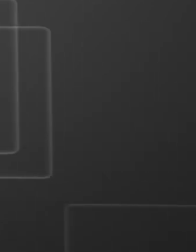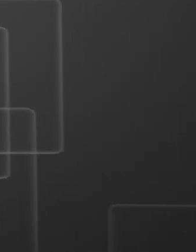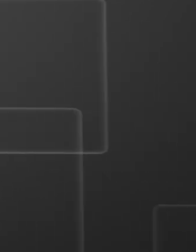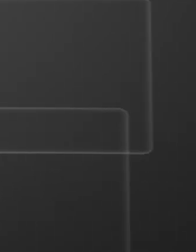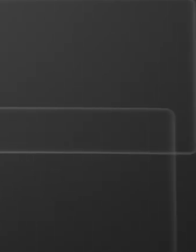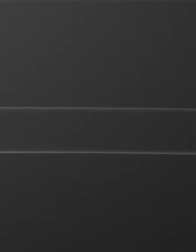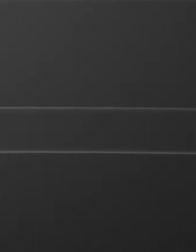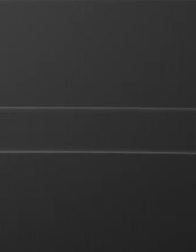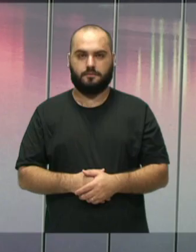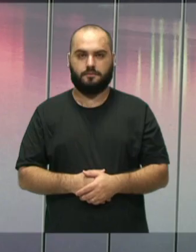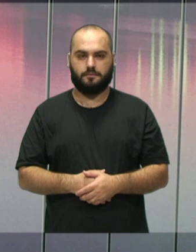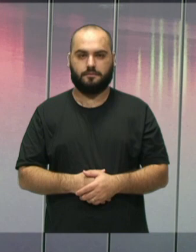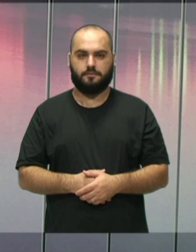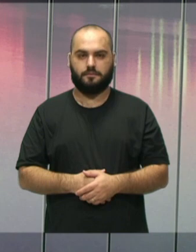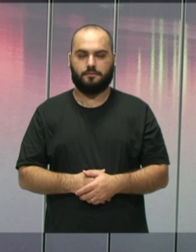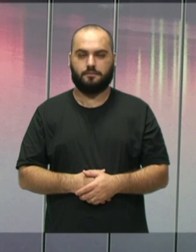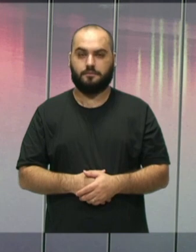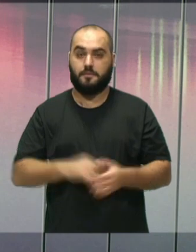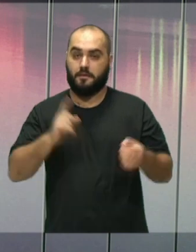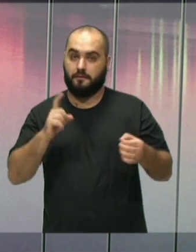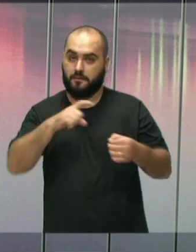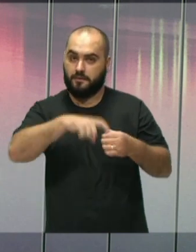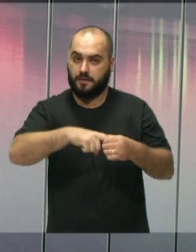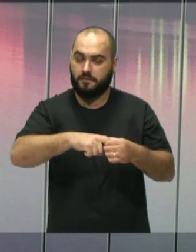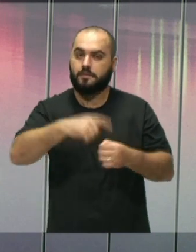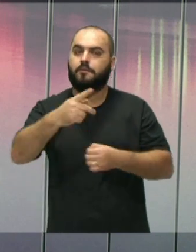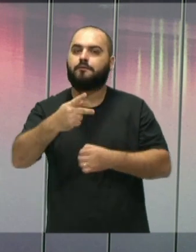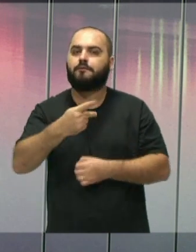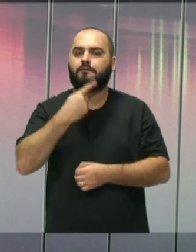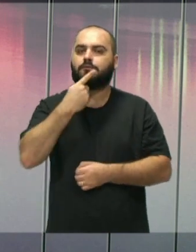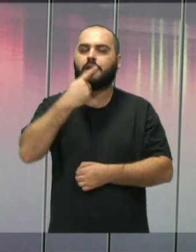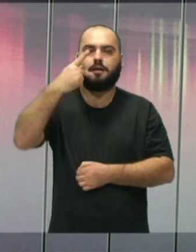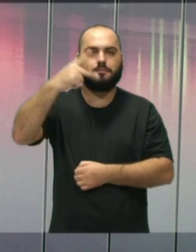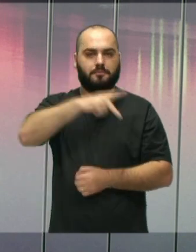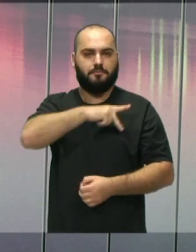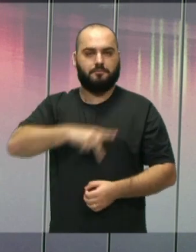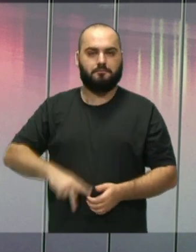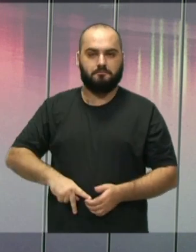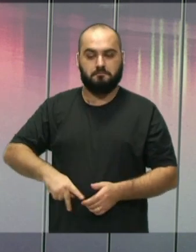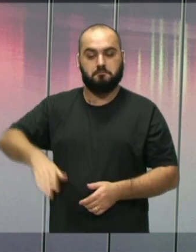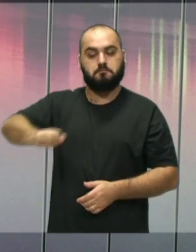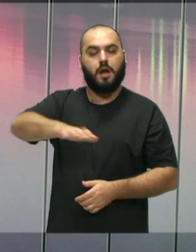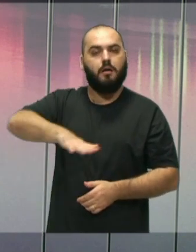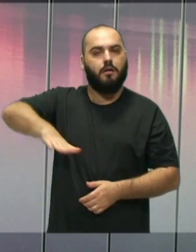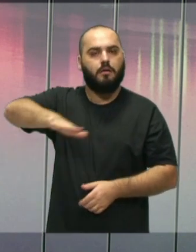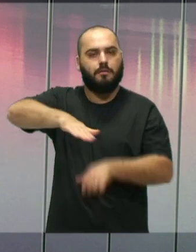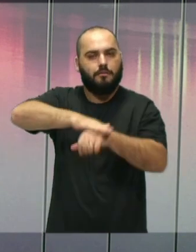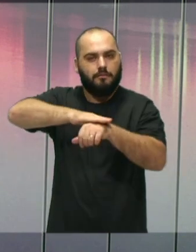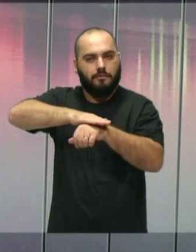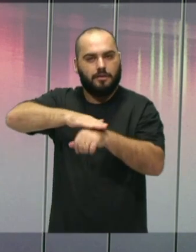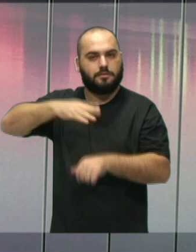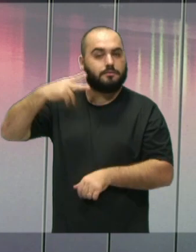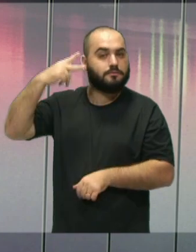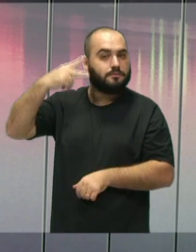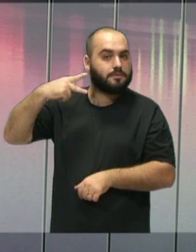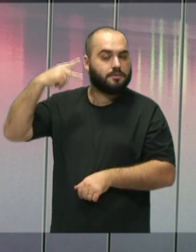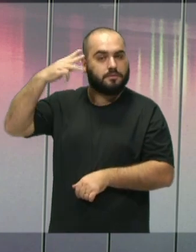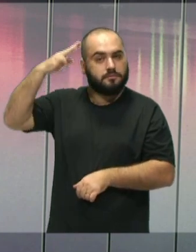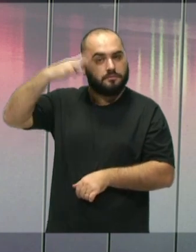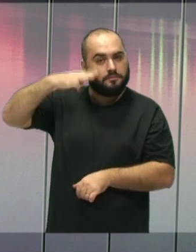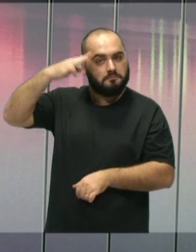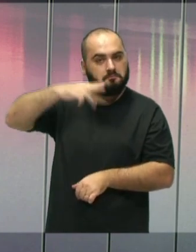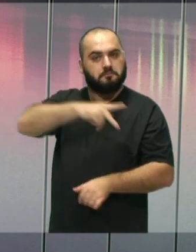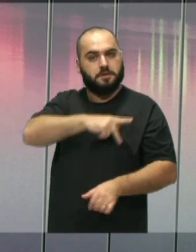e retornamos com programa Fala presidente do espaço de conversa com presidente da Câmara de Itajaí